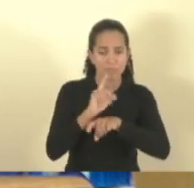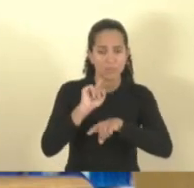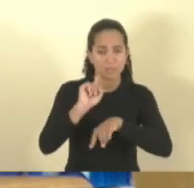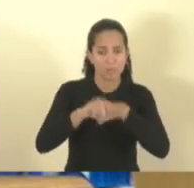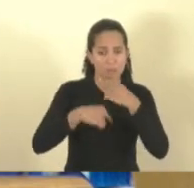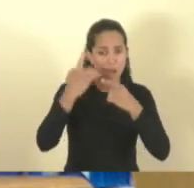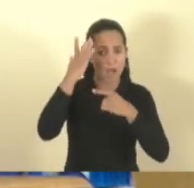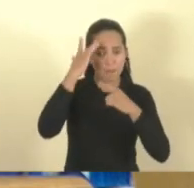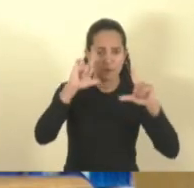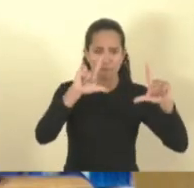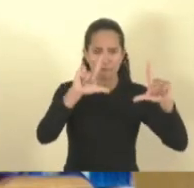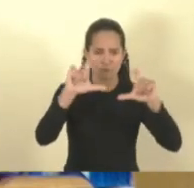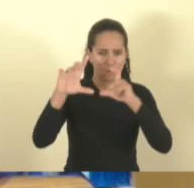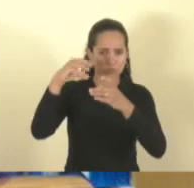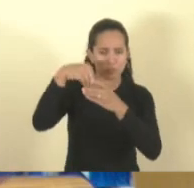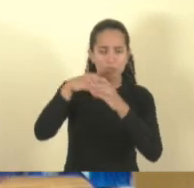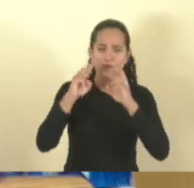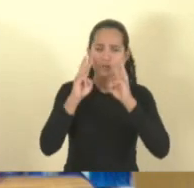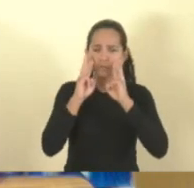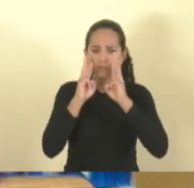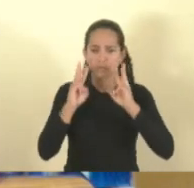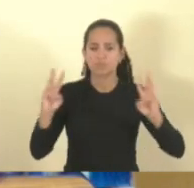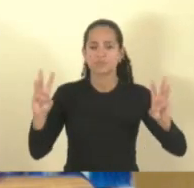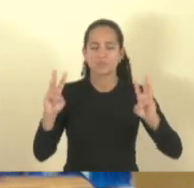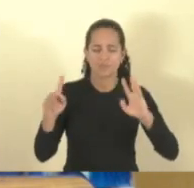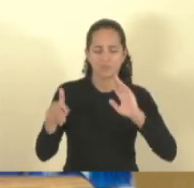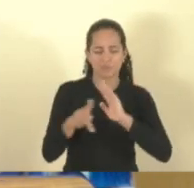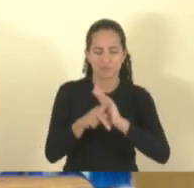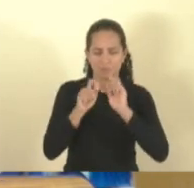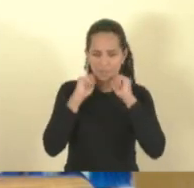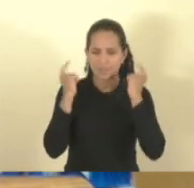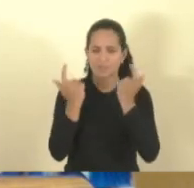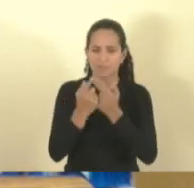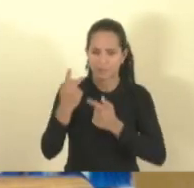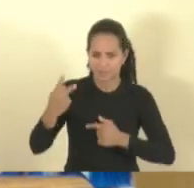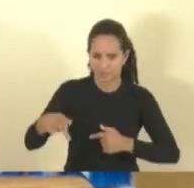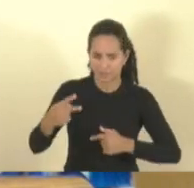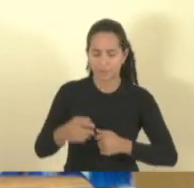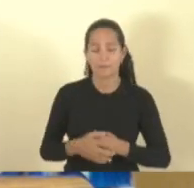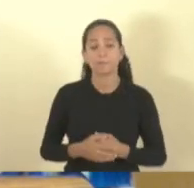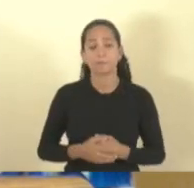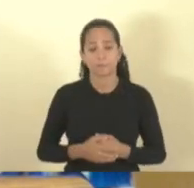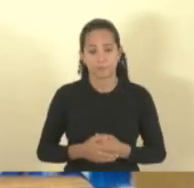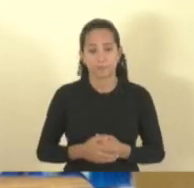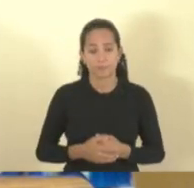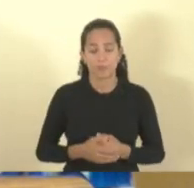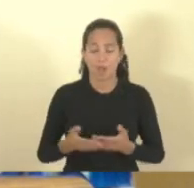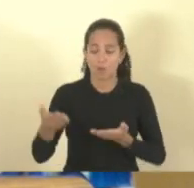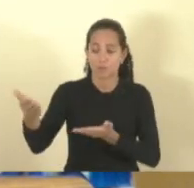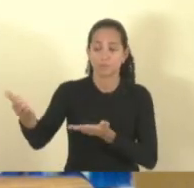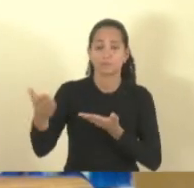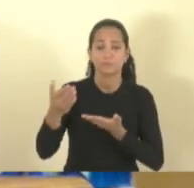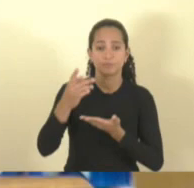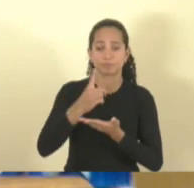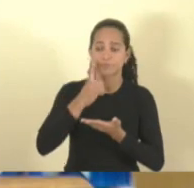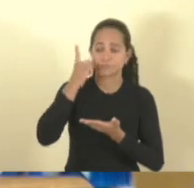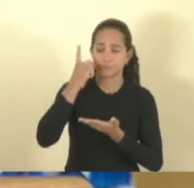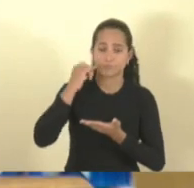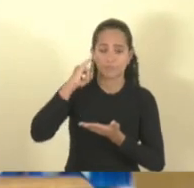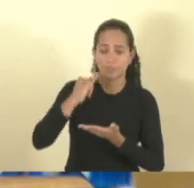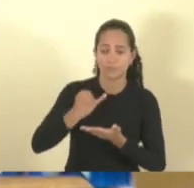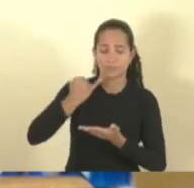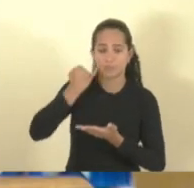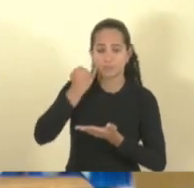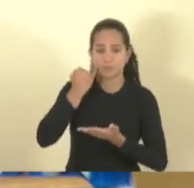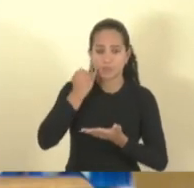amanhã no site da Assembleia Legislativa. E neste instante, a senhora deputada Janete de Sá procederá à abertura desta